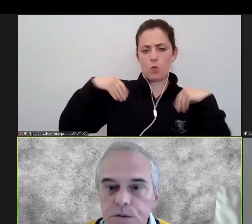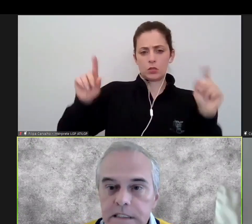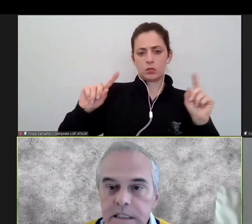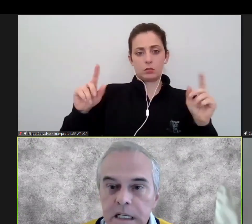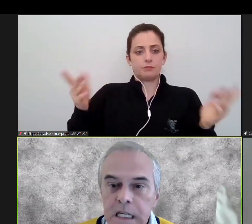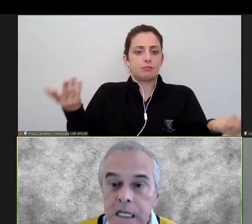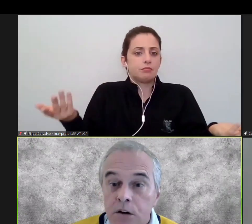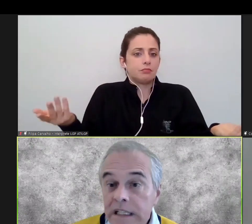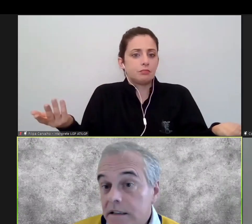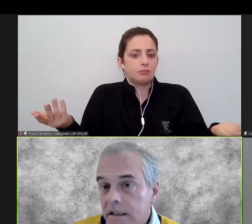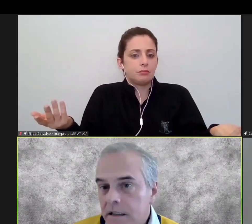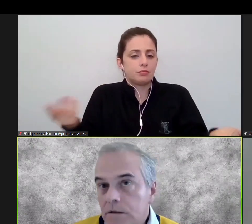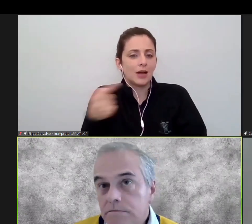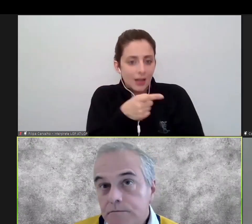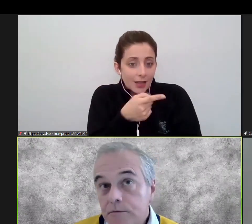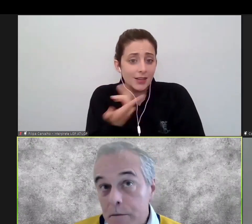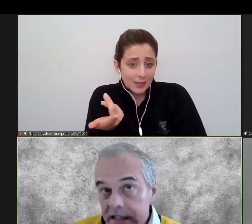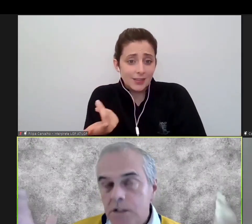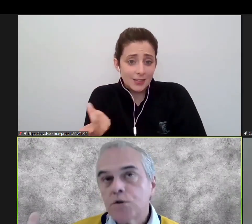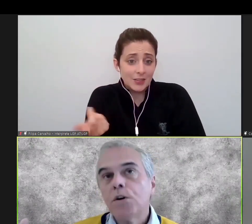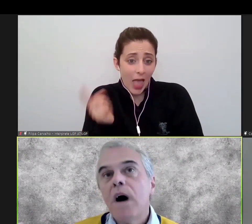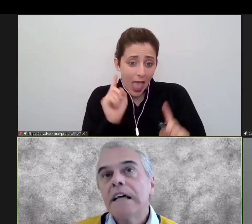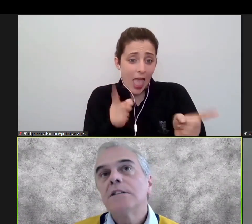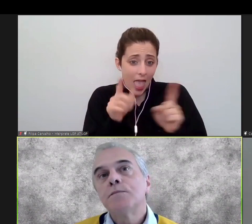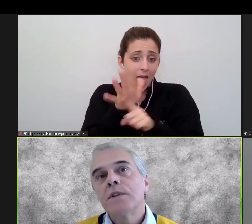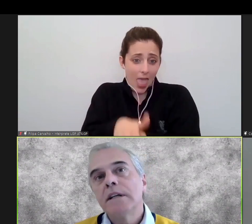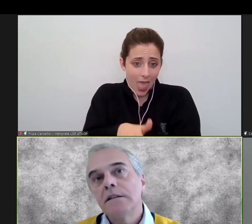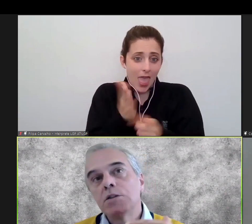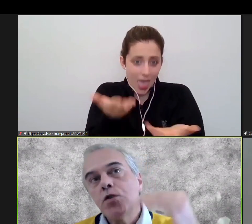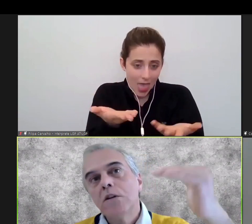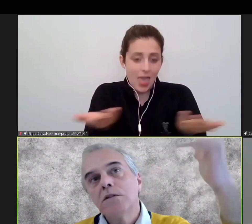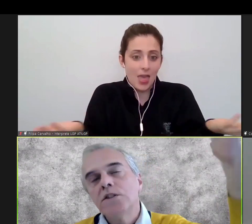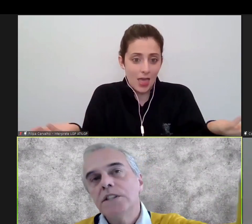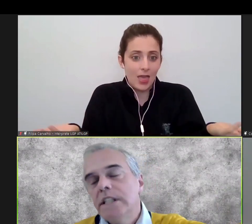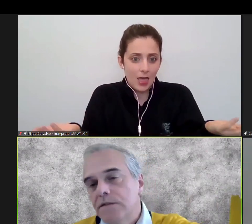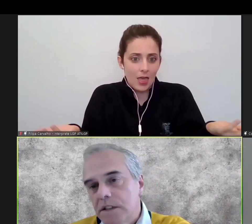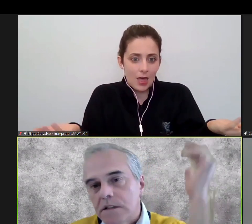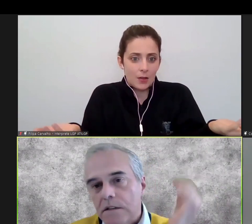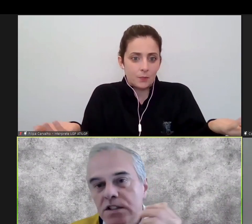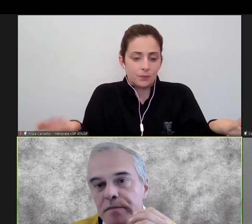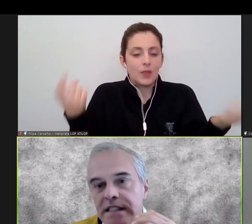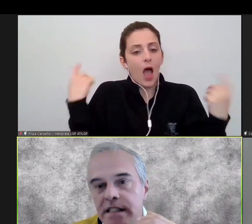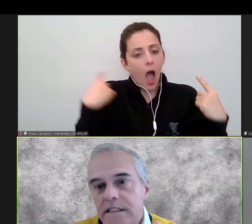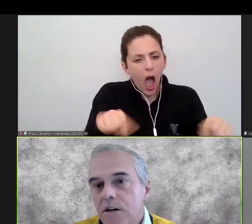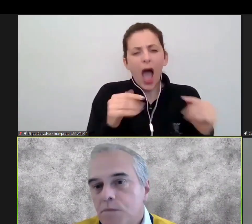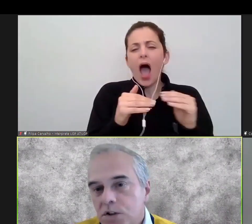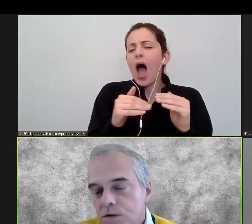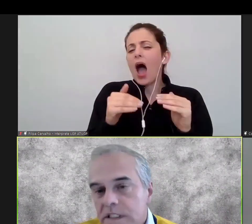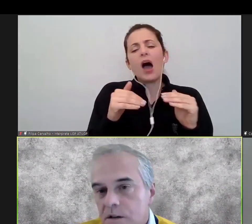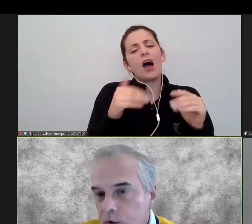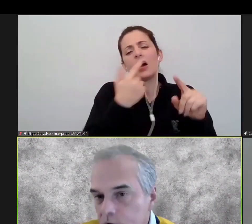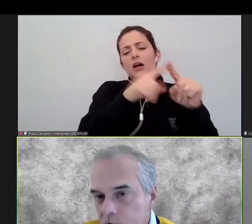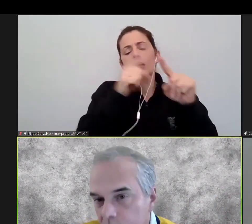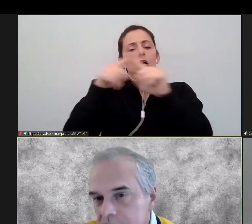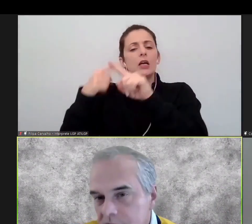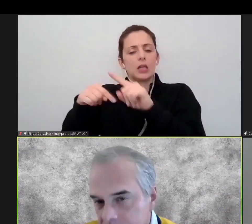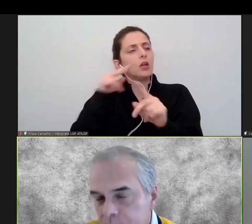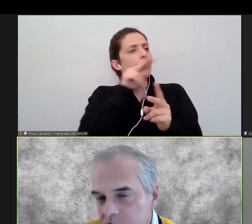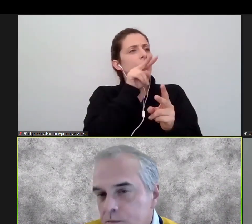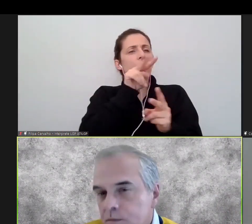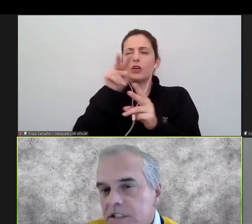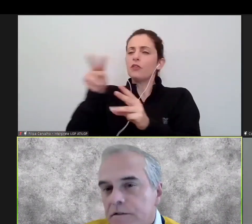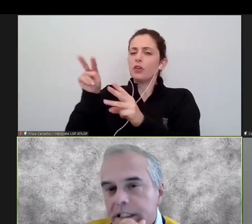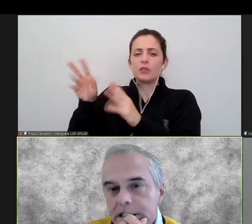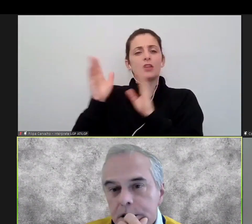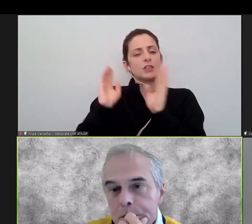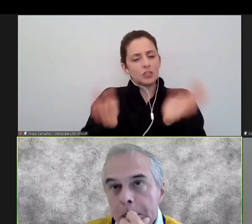de coisa. Olha, cabeças coroadas, porque de todos os níveis, eu já presenciei algumas coisas que são muito curiosas, que a